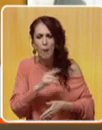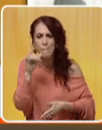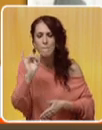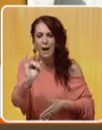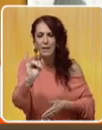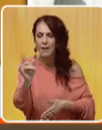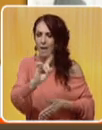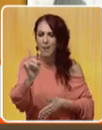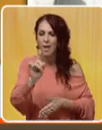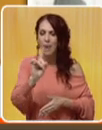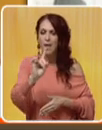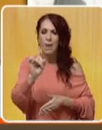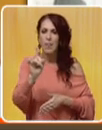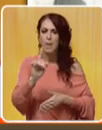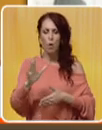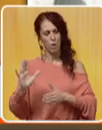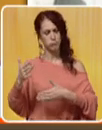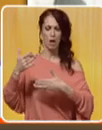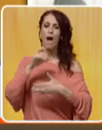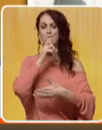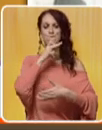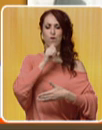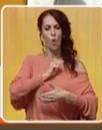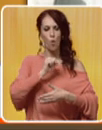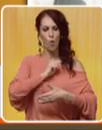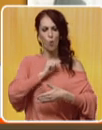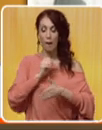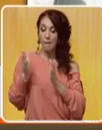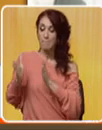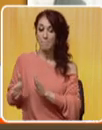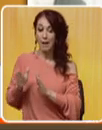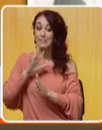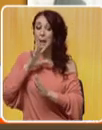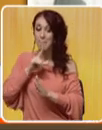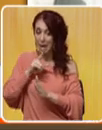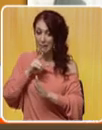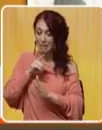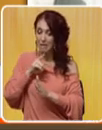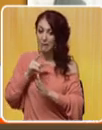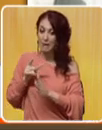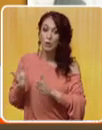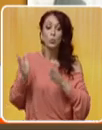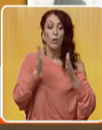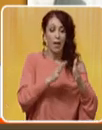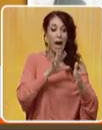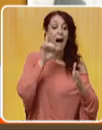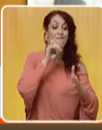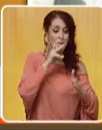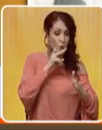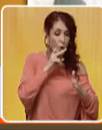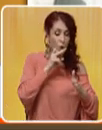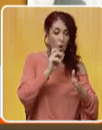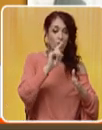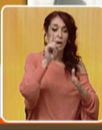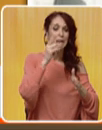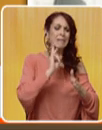era o pai não é o patriarca da família era o meu avô ah avô materno port vô materno do lado de lá está a minha avó e